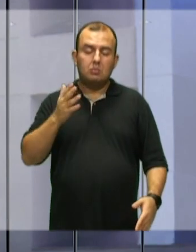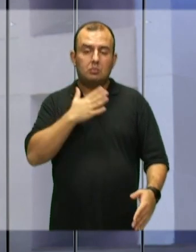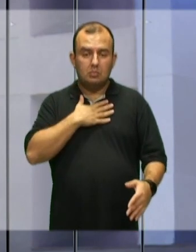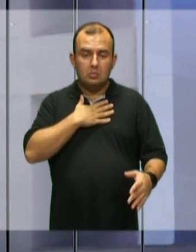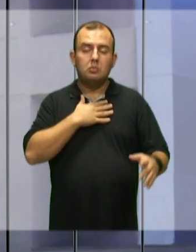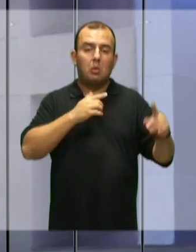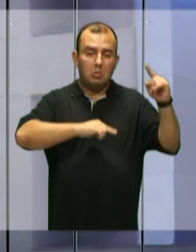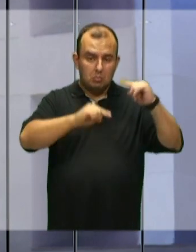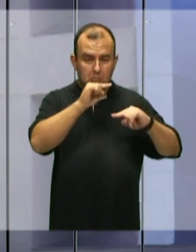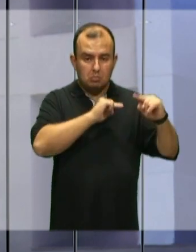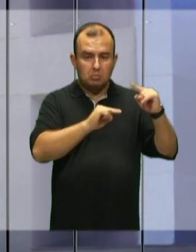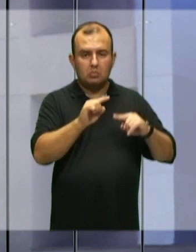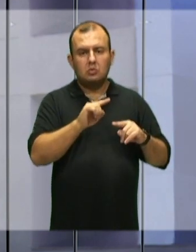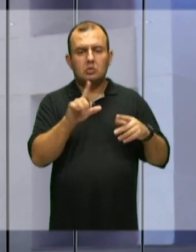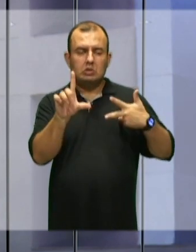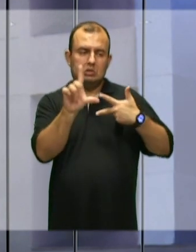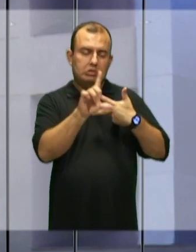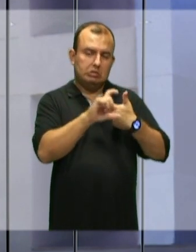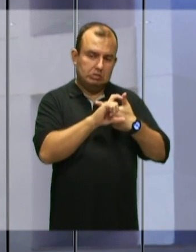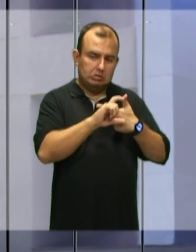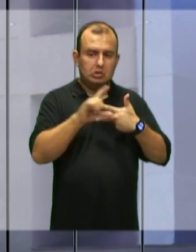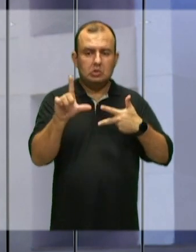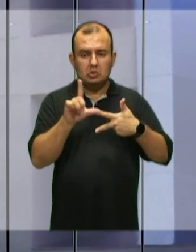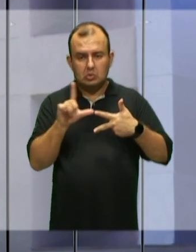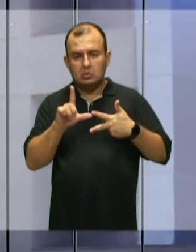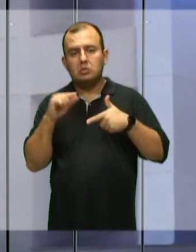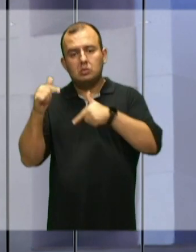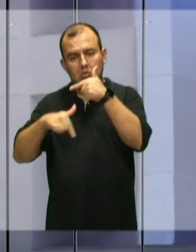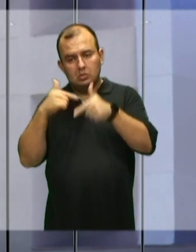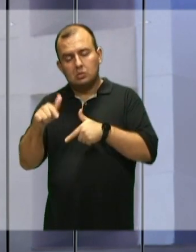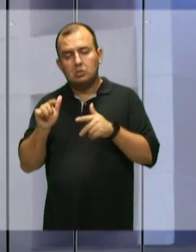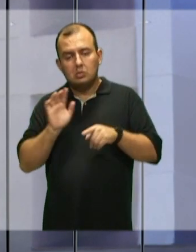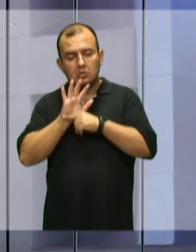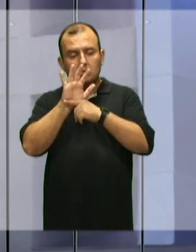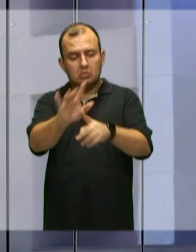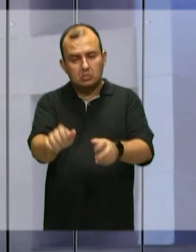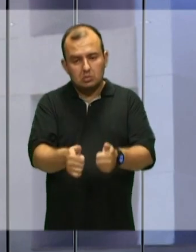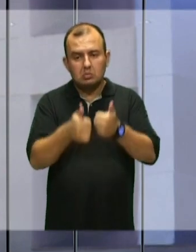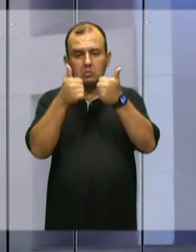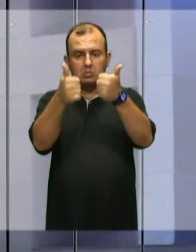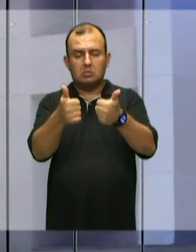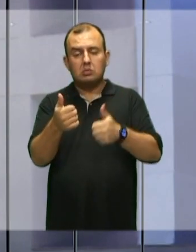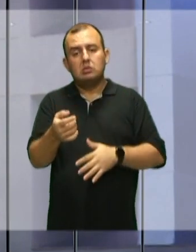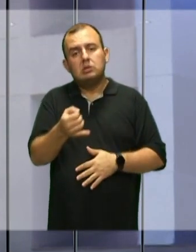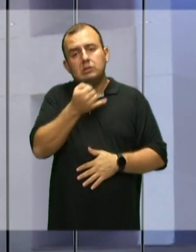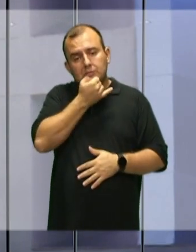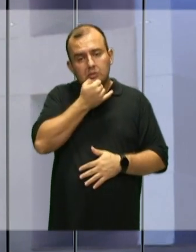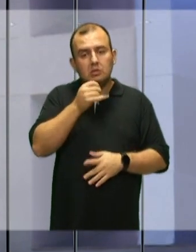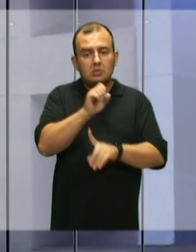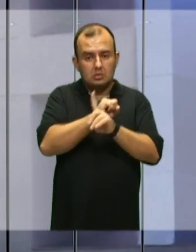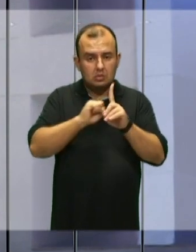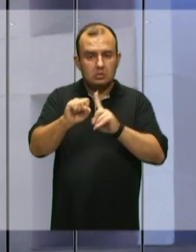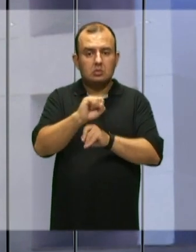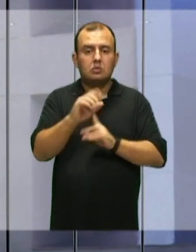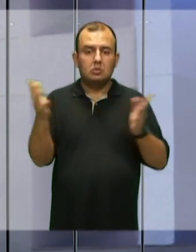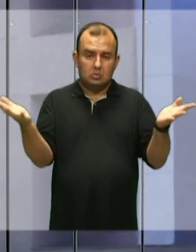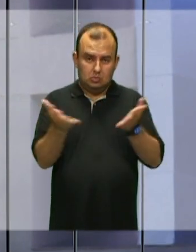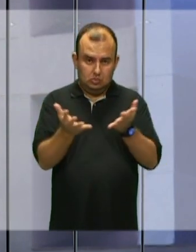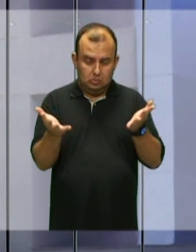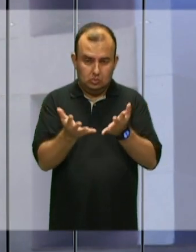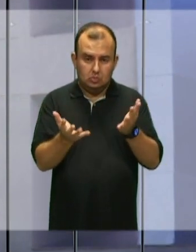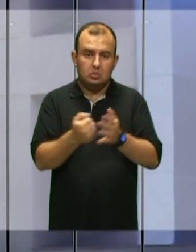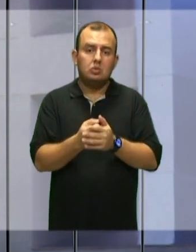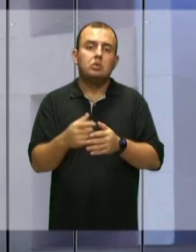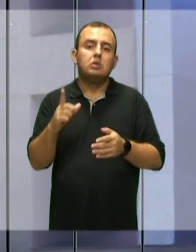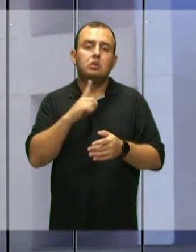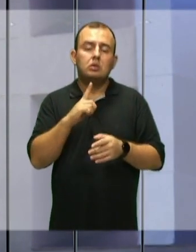mandatos seja de legislativo ou de executivo eles têm que trabalhar para esse bem comum infelizmente n sociedade que nós estamos inseridos hoje né